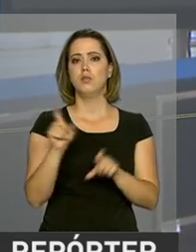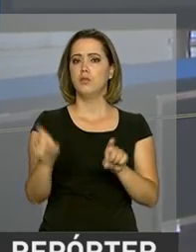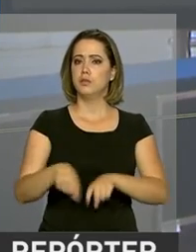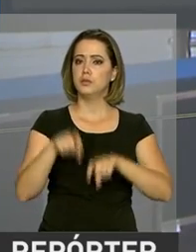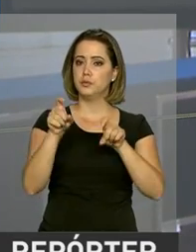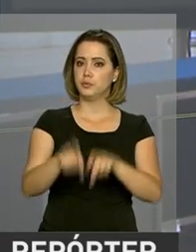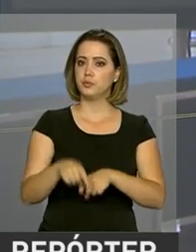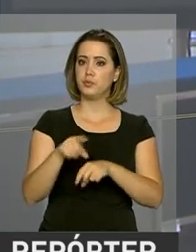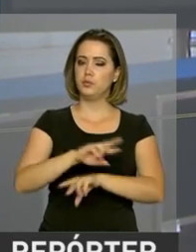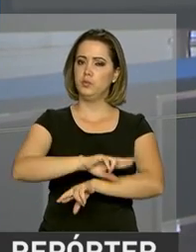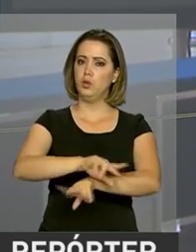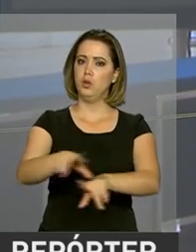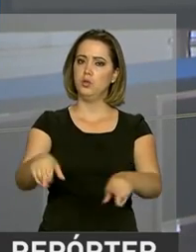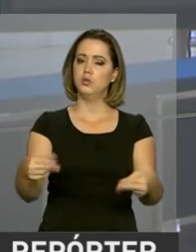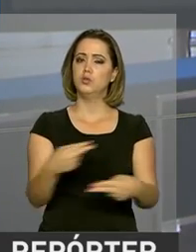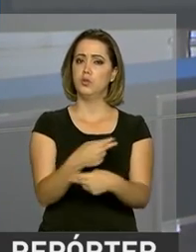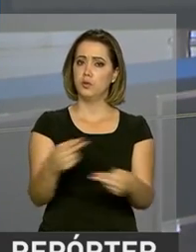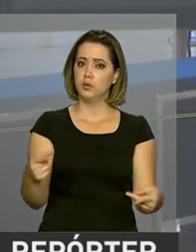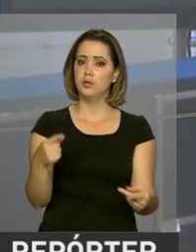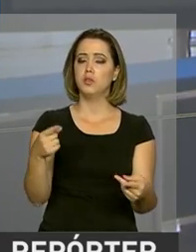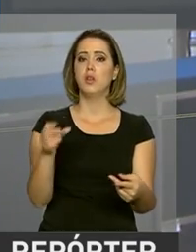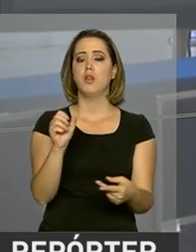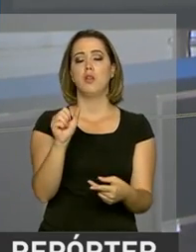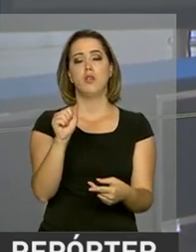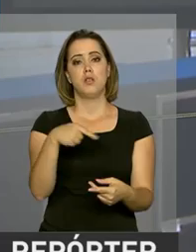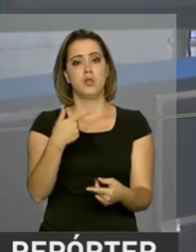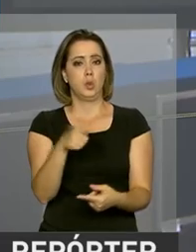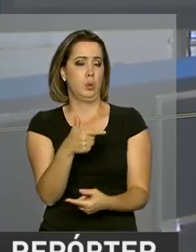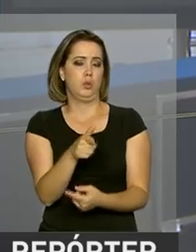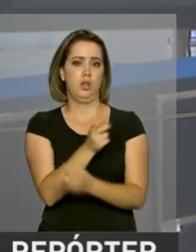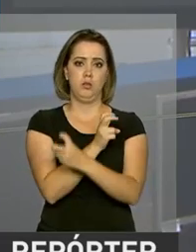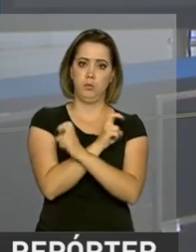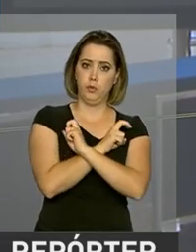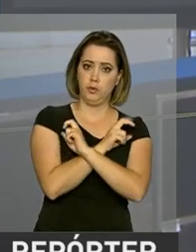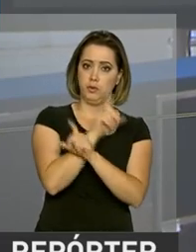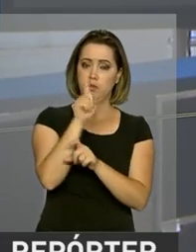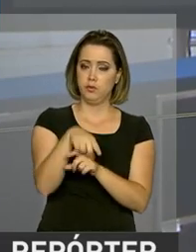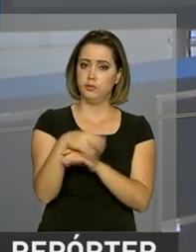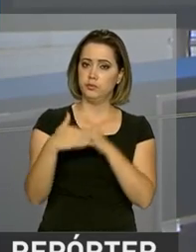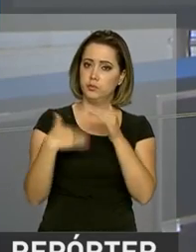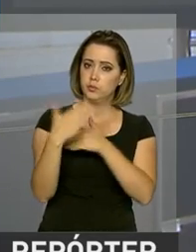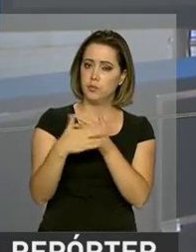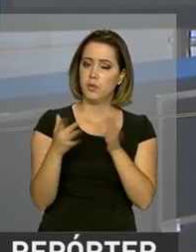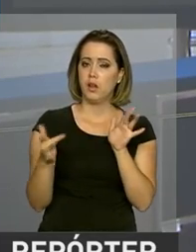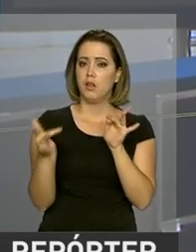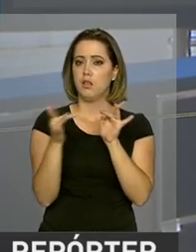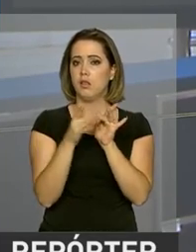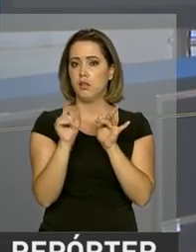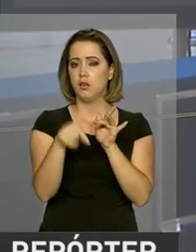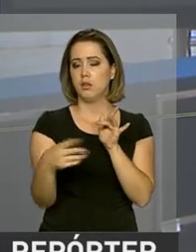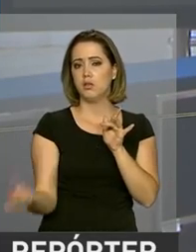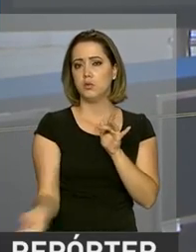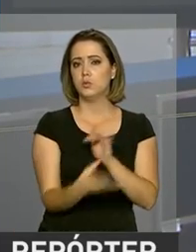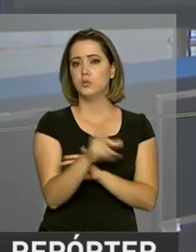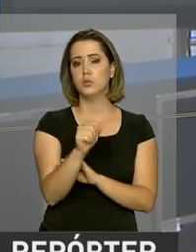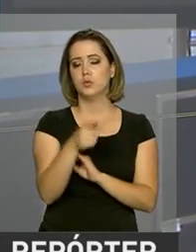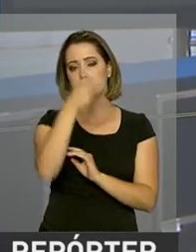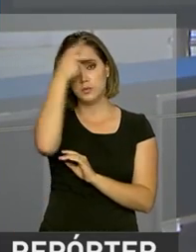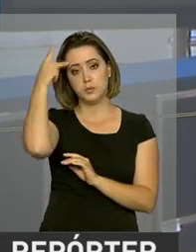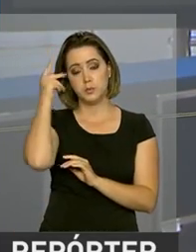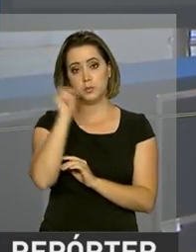orgânicos e agroecológicos vem fazendo sucesso A ideia é firmar parcerias direto entre produtores e